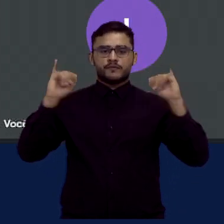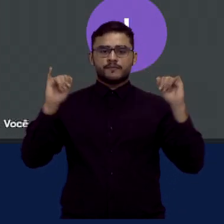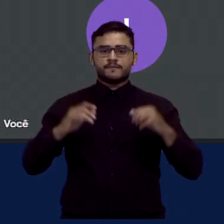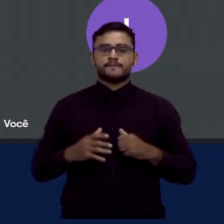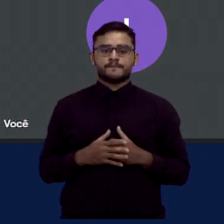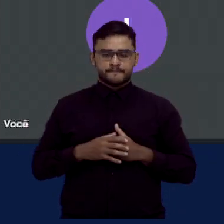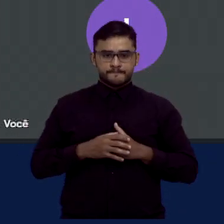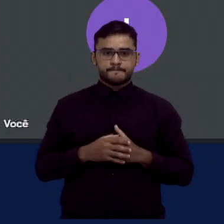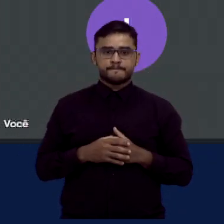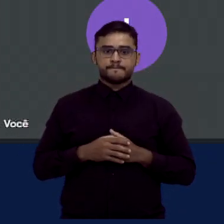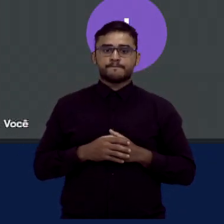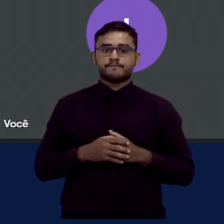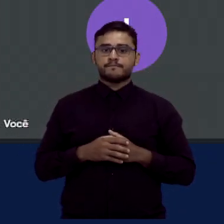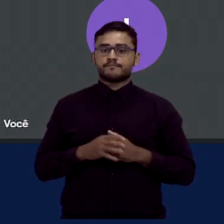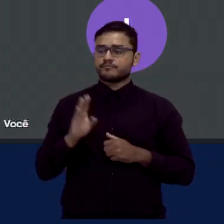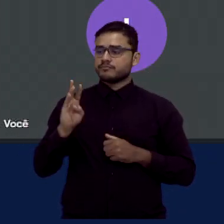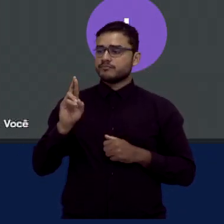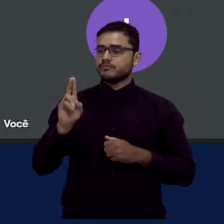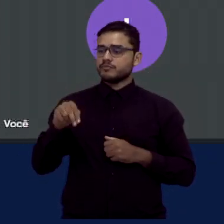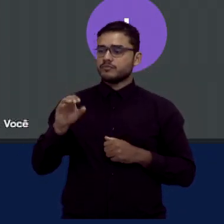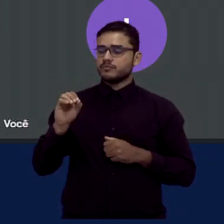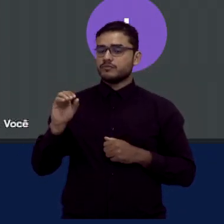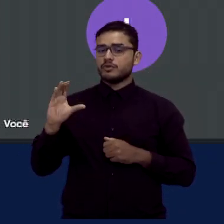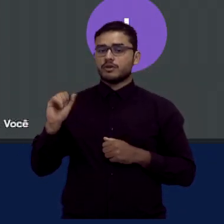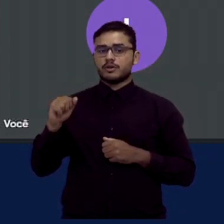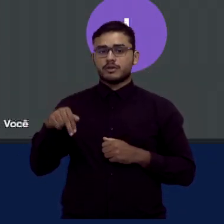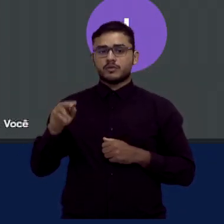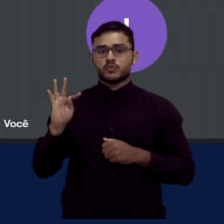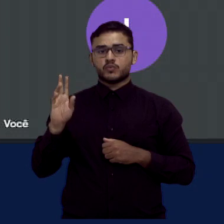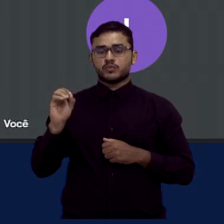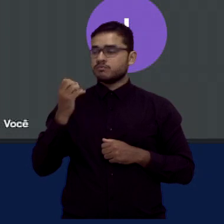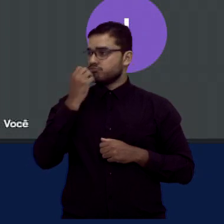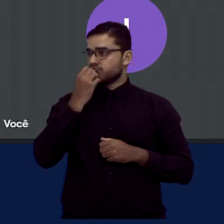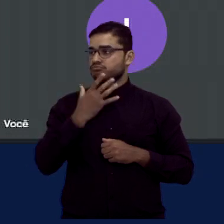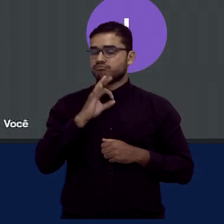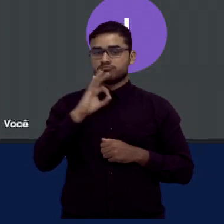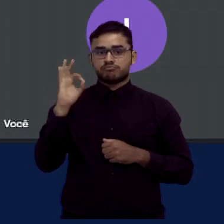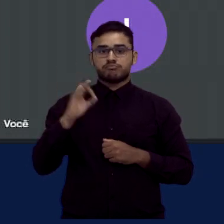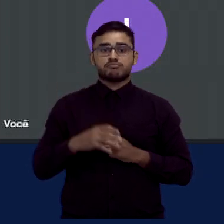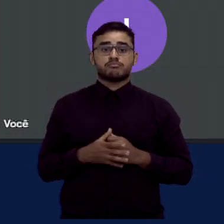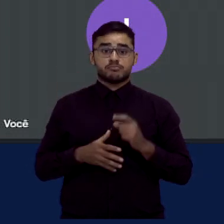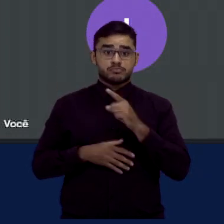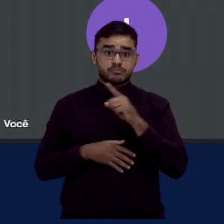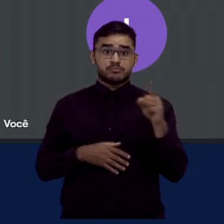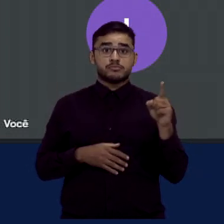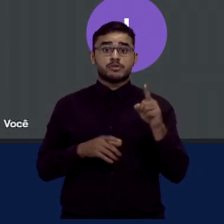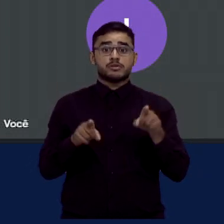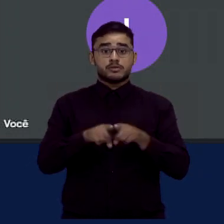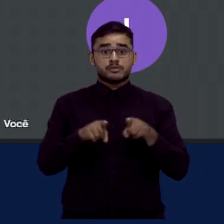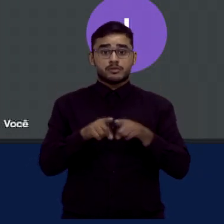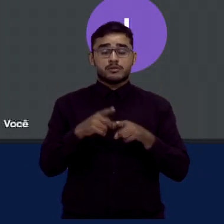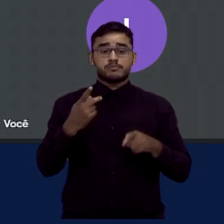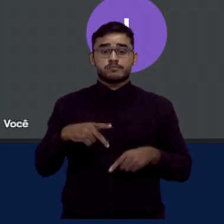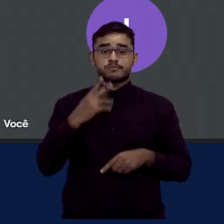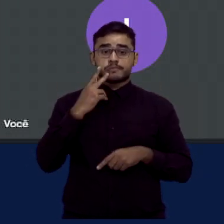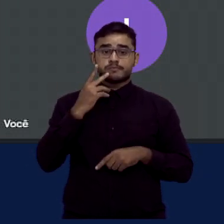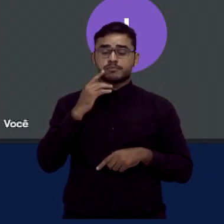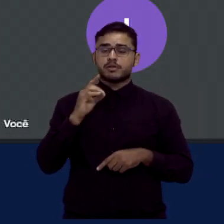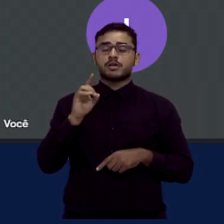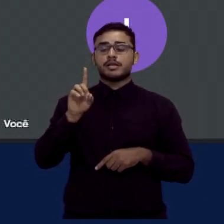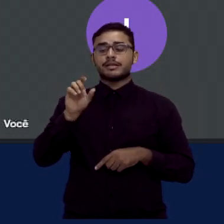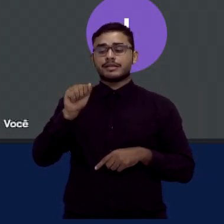Canuto, também um ótimo autor, vale muito ver. Sugiro que vocês conhecerem os autores cearenses, já citei aqui o Daniel